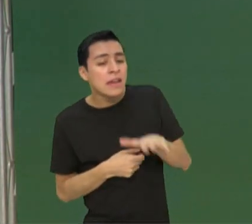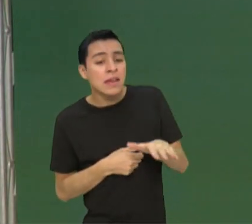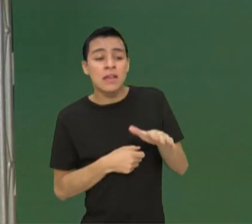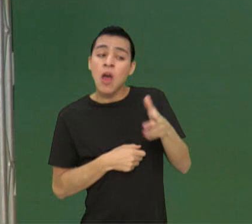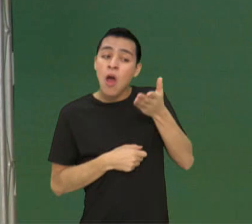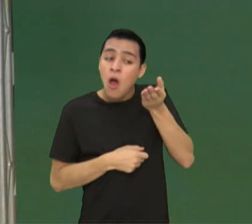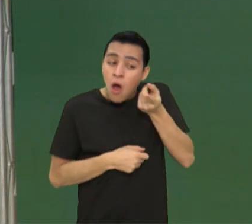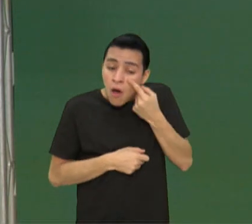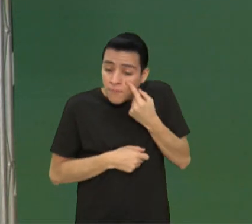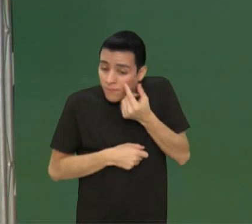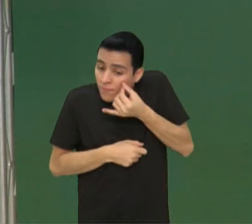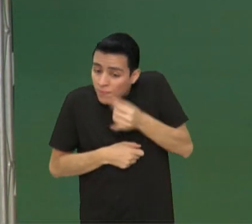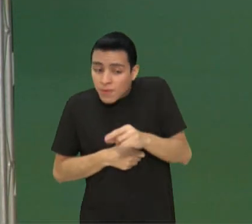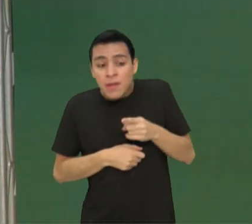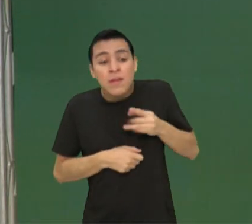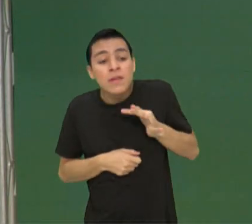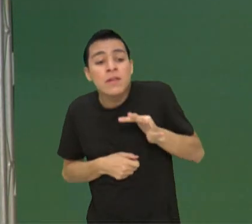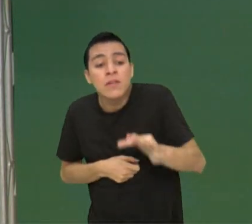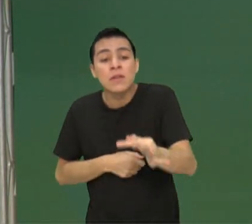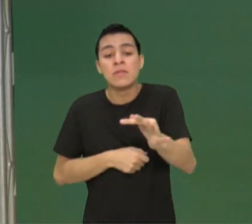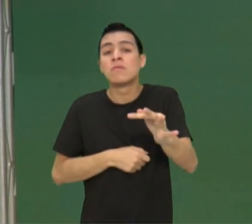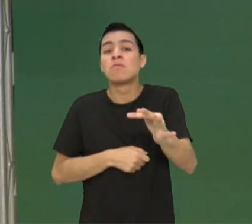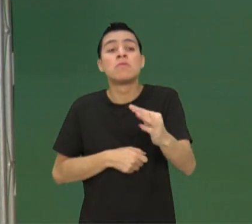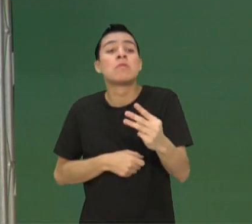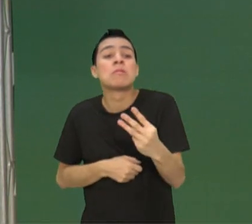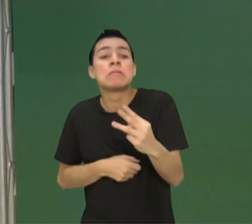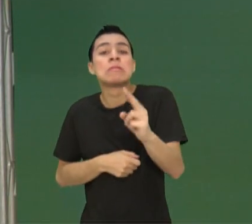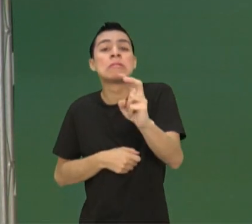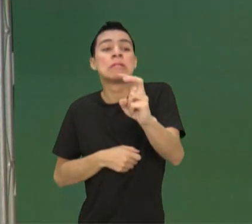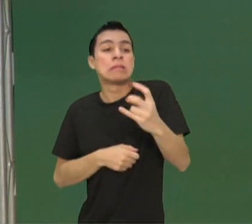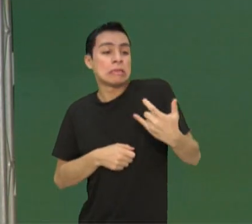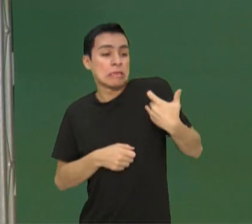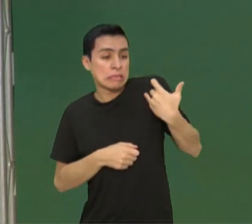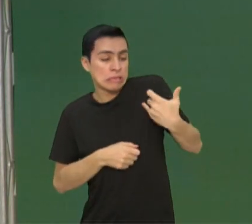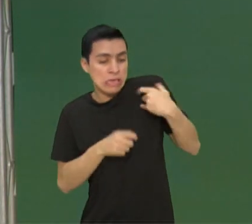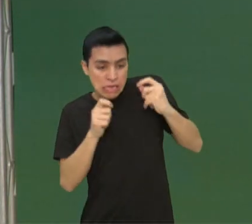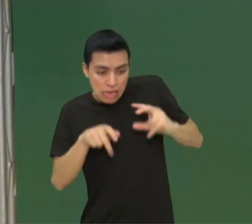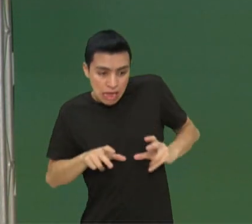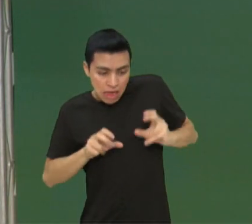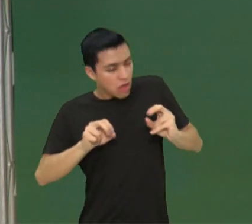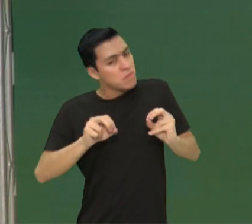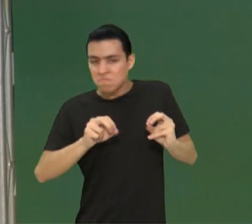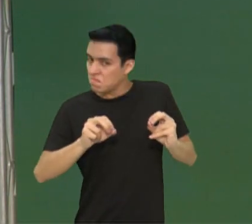de prevenção a um câncer que apareceria aos 35, 40 anos de idade ou mais.